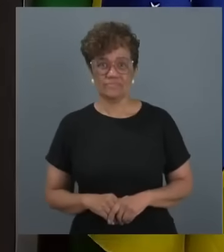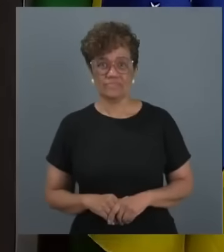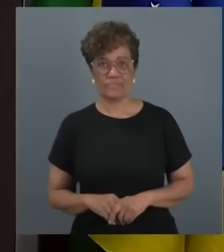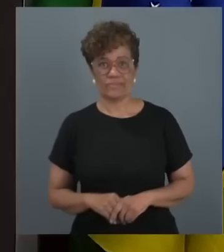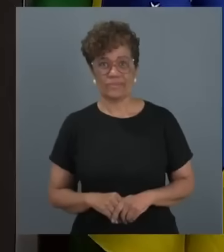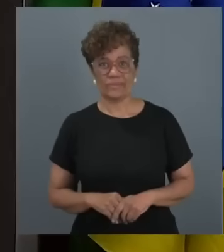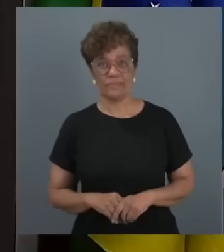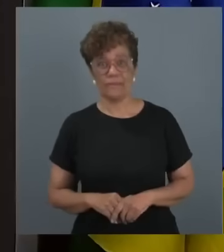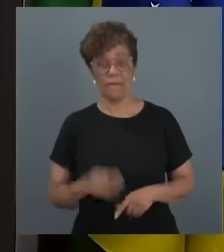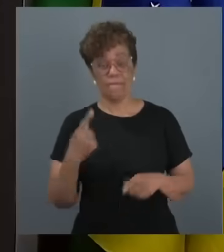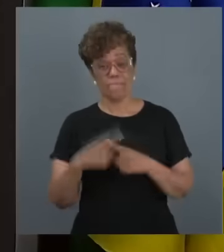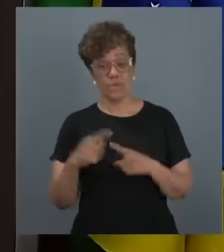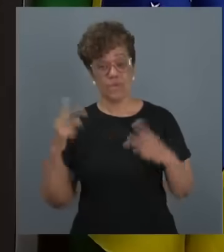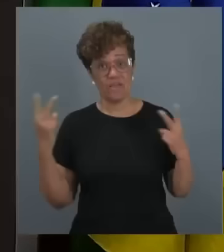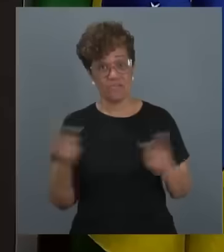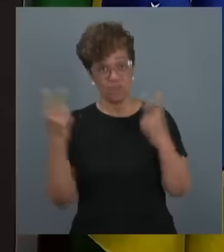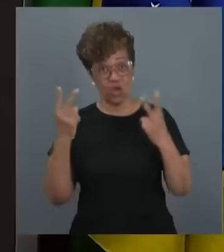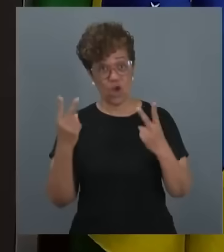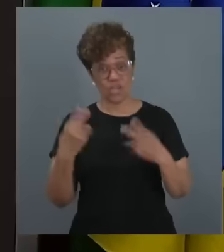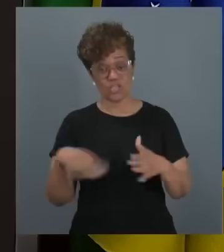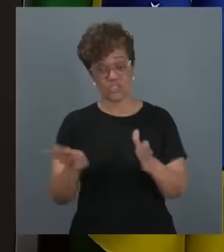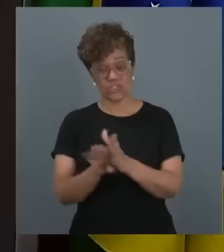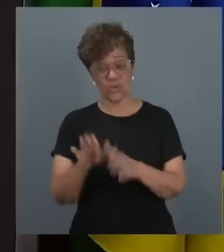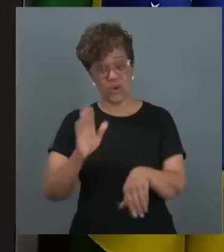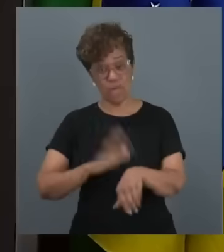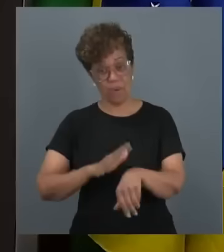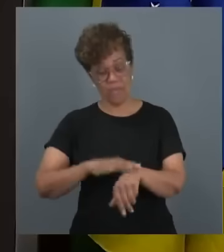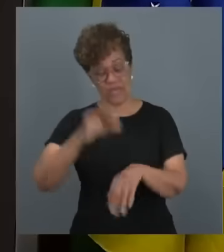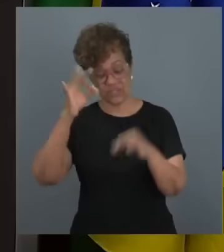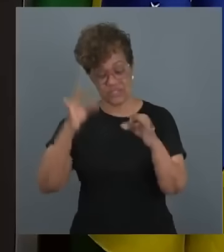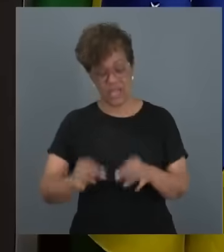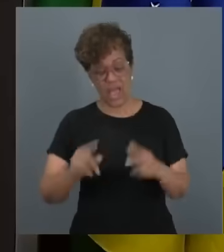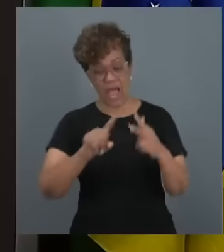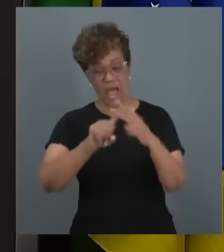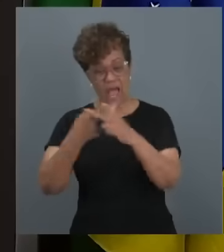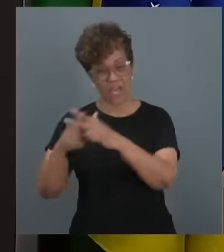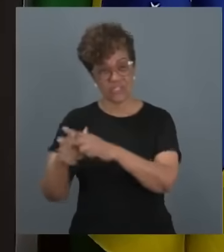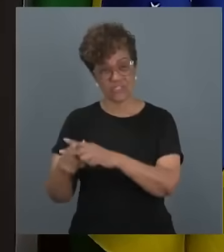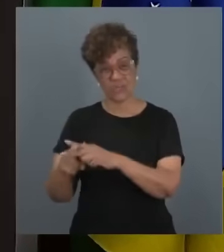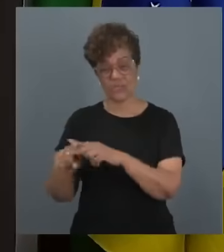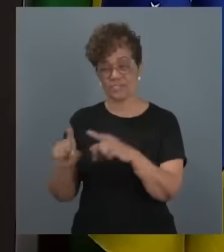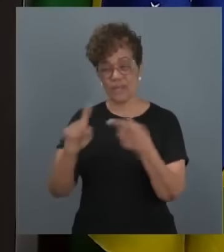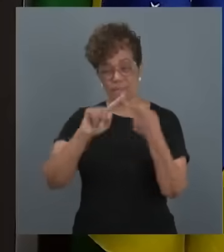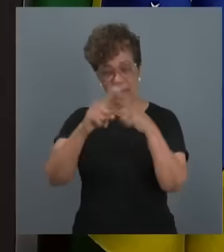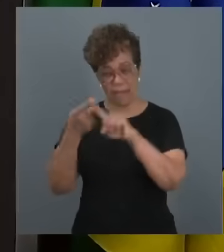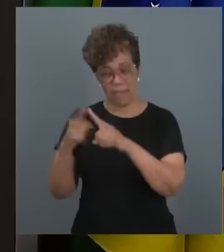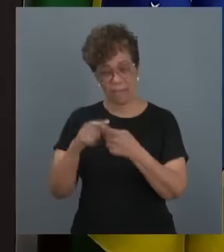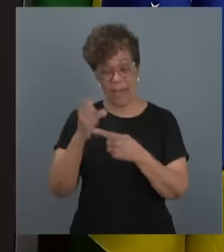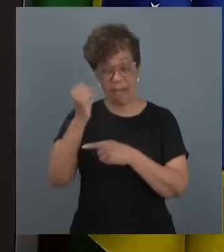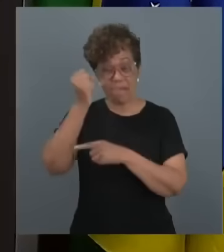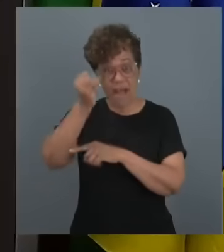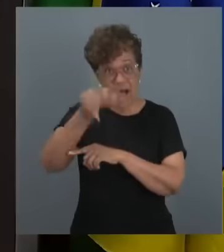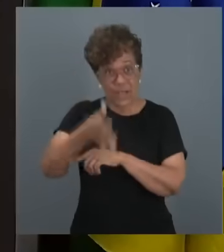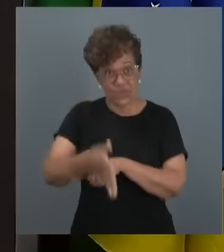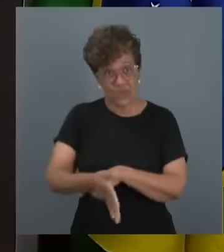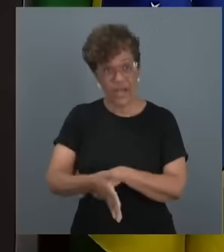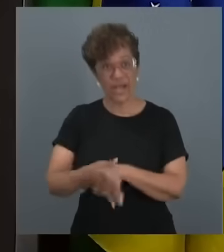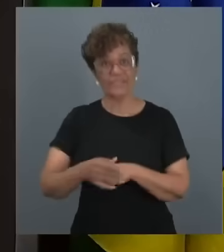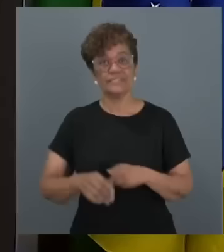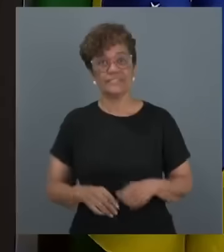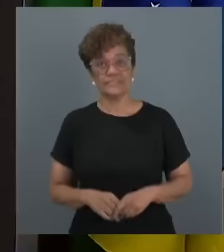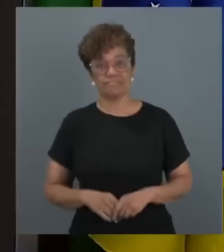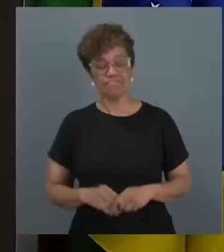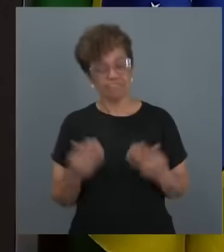Porque a vitória veio na hora certa, numa articulação que houve, madrugada adentro,